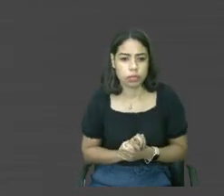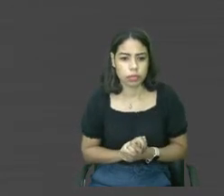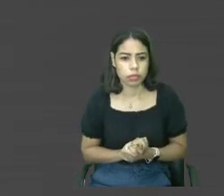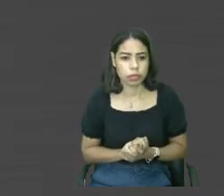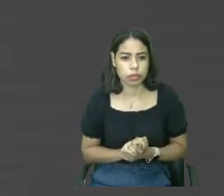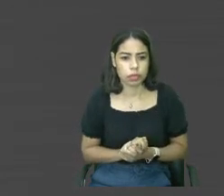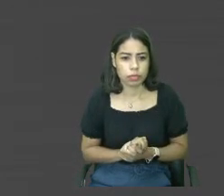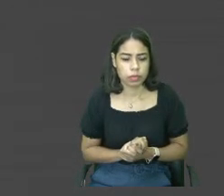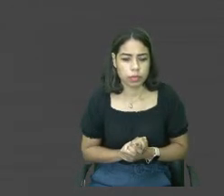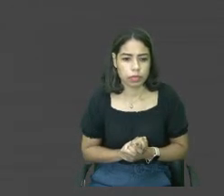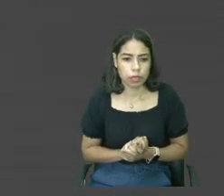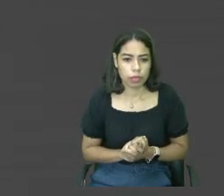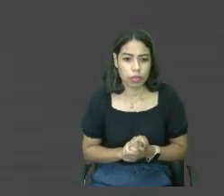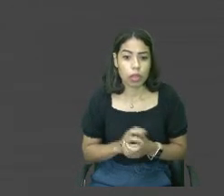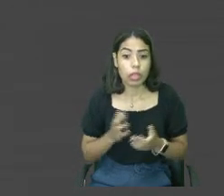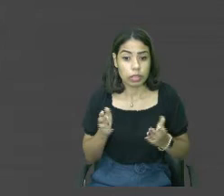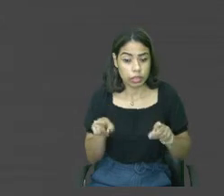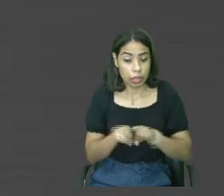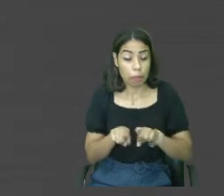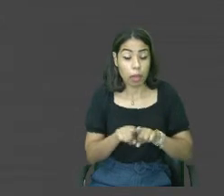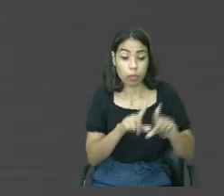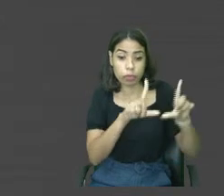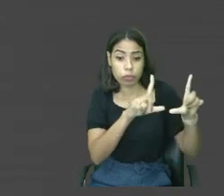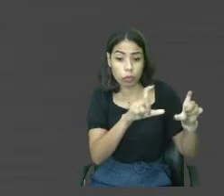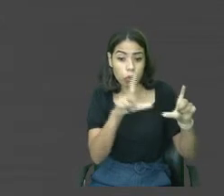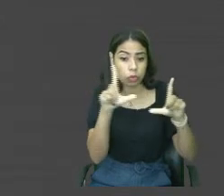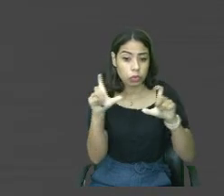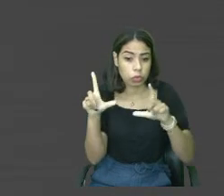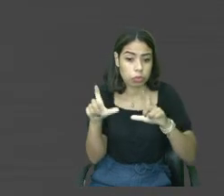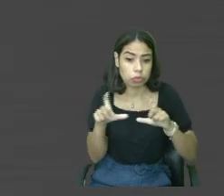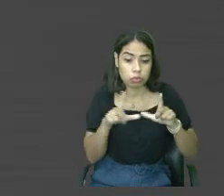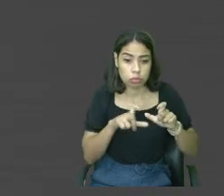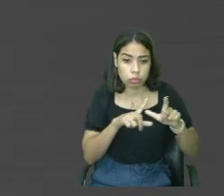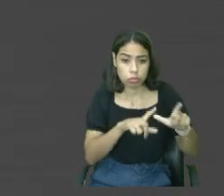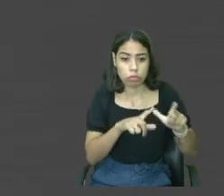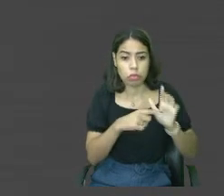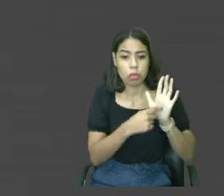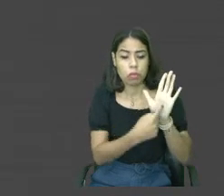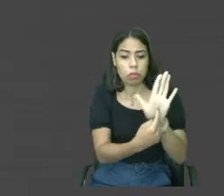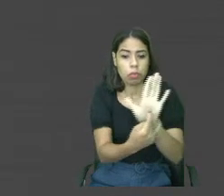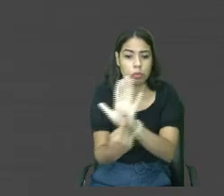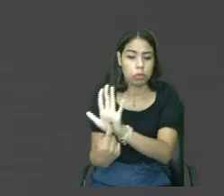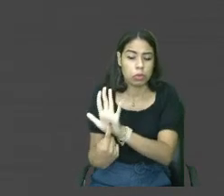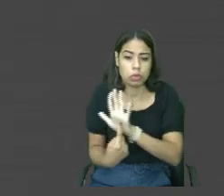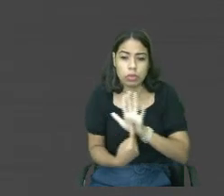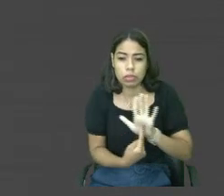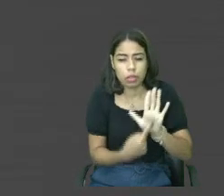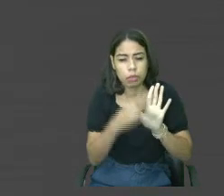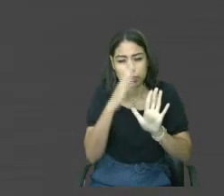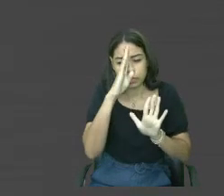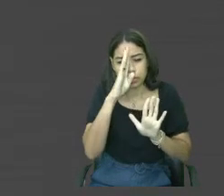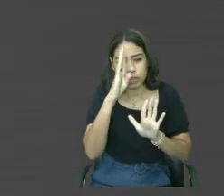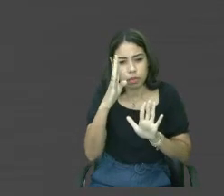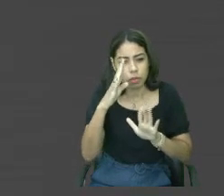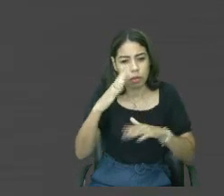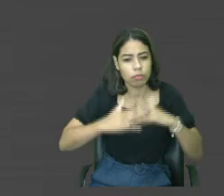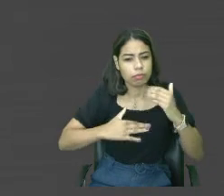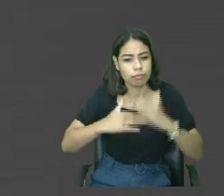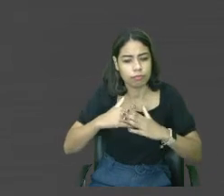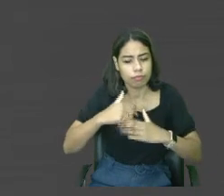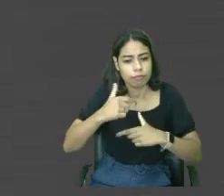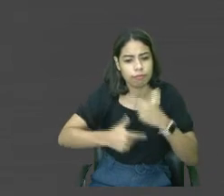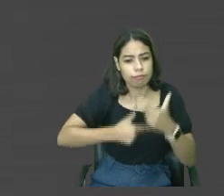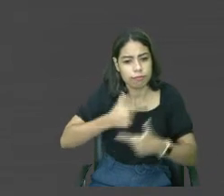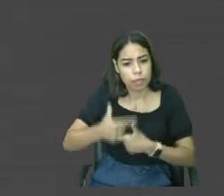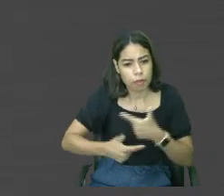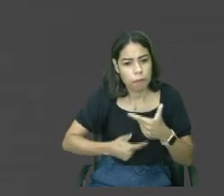A gente também trouxe algumas fotos que demonstram, né, as principais atividades, alguns grupos